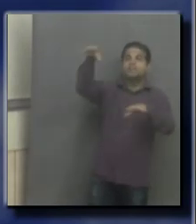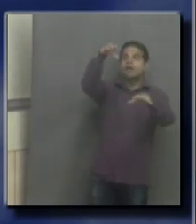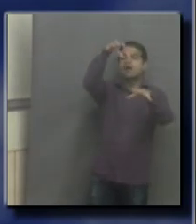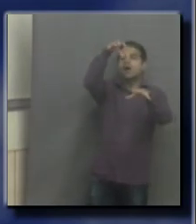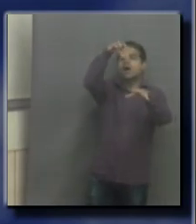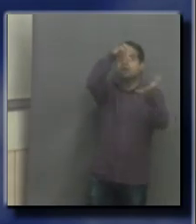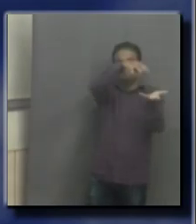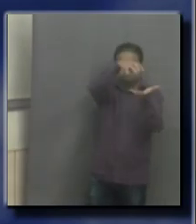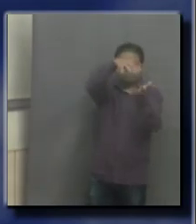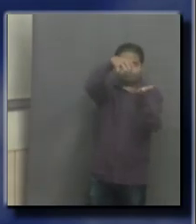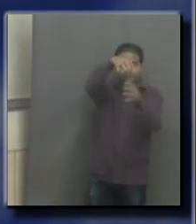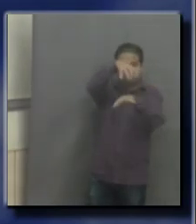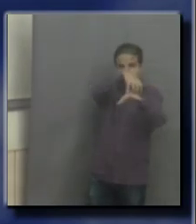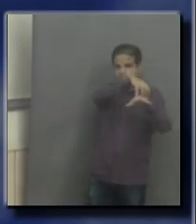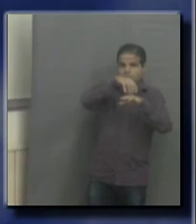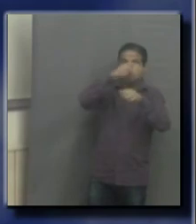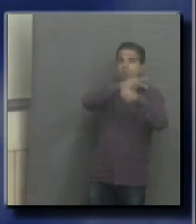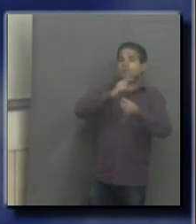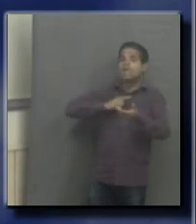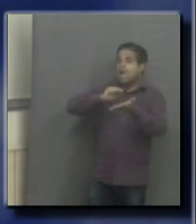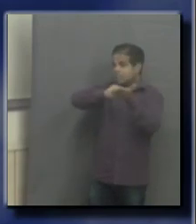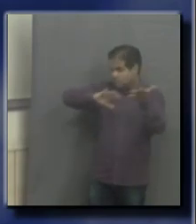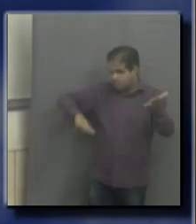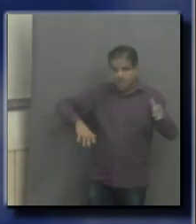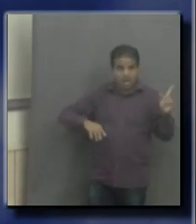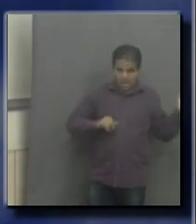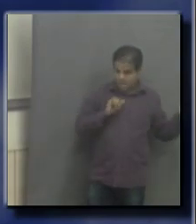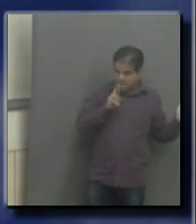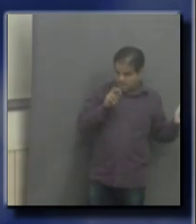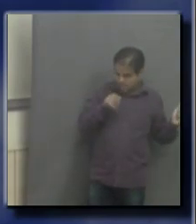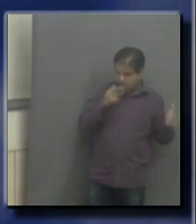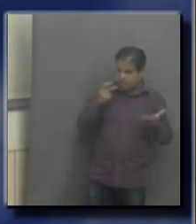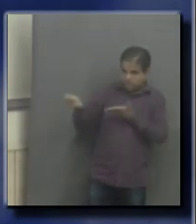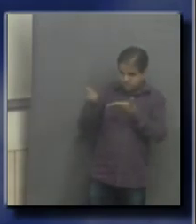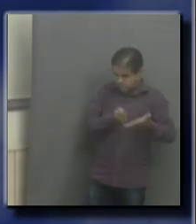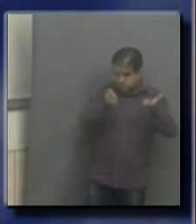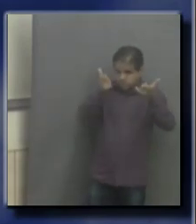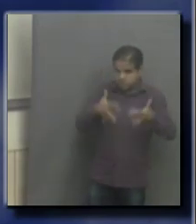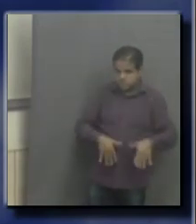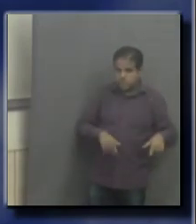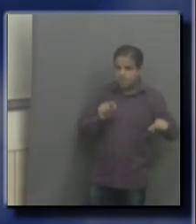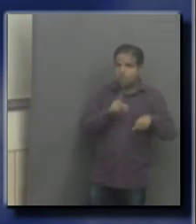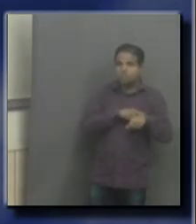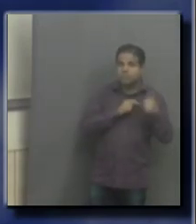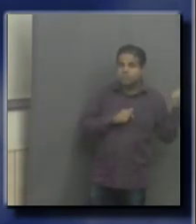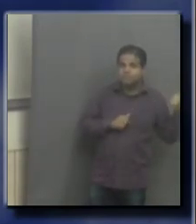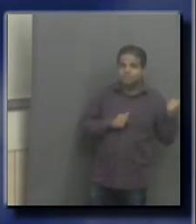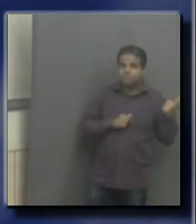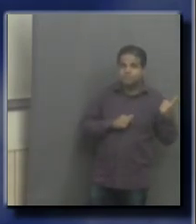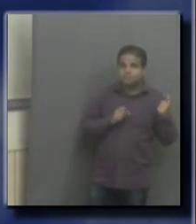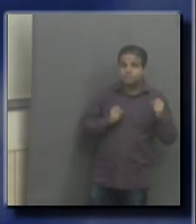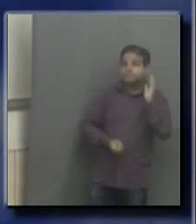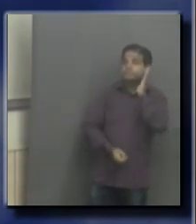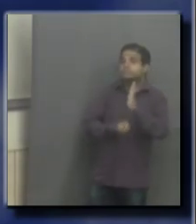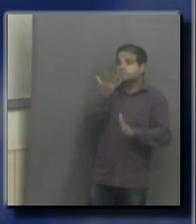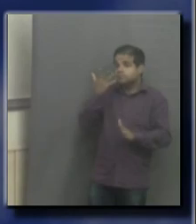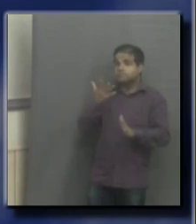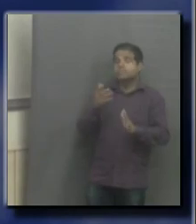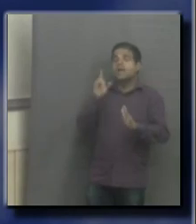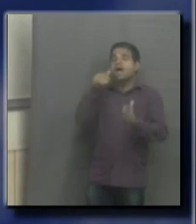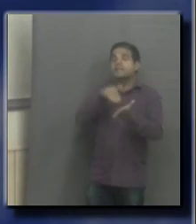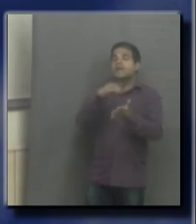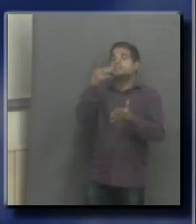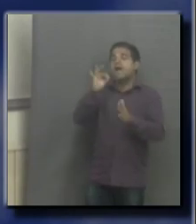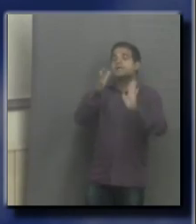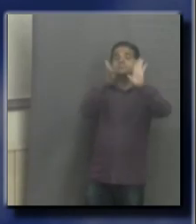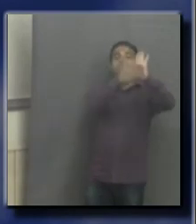né, nas atividades que estão acontecendo, como a Irene já nos trouxe, né, nos disse agora há pouco, né, podem elaborar até 10